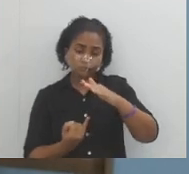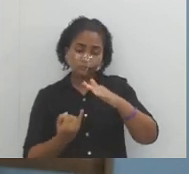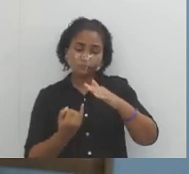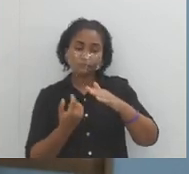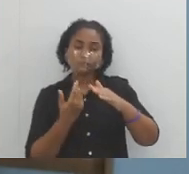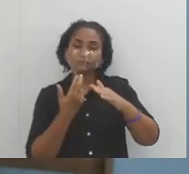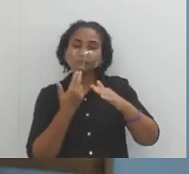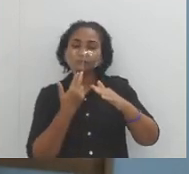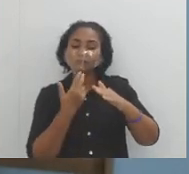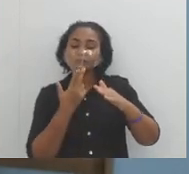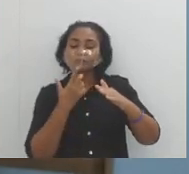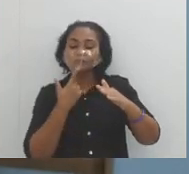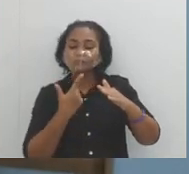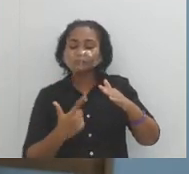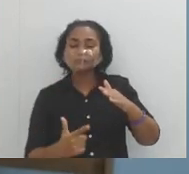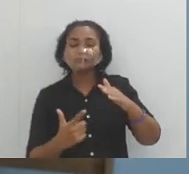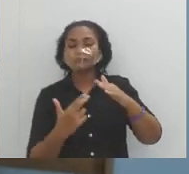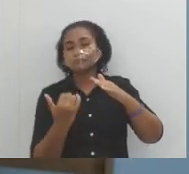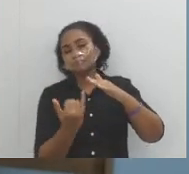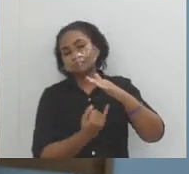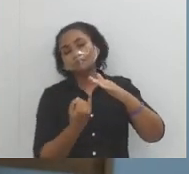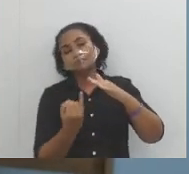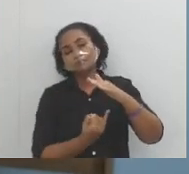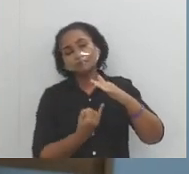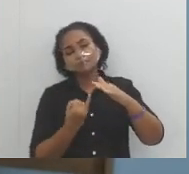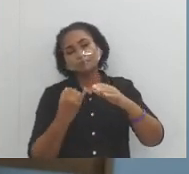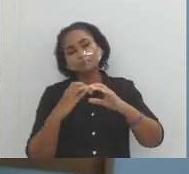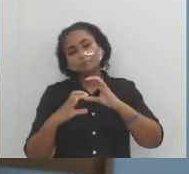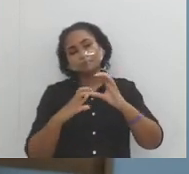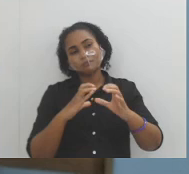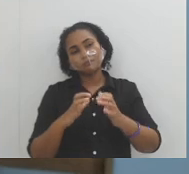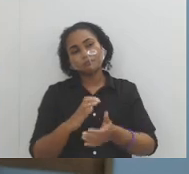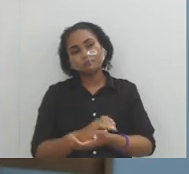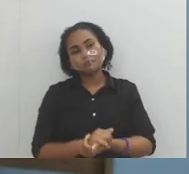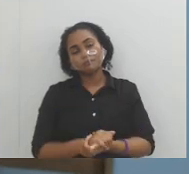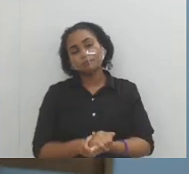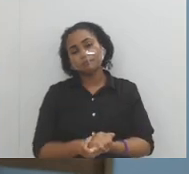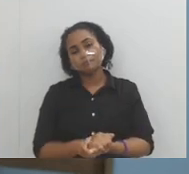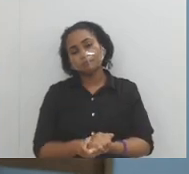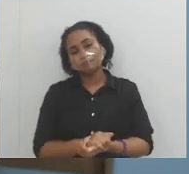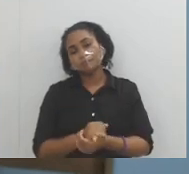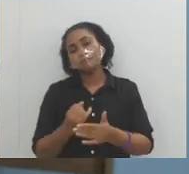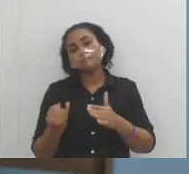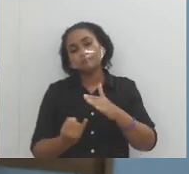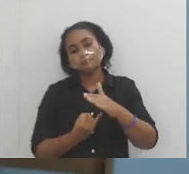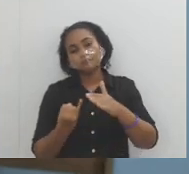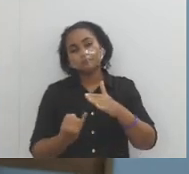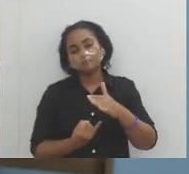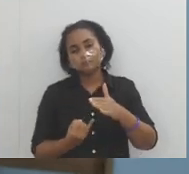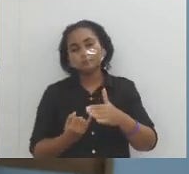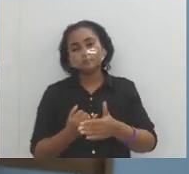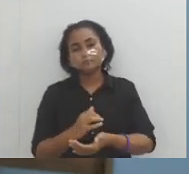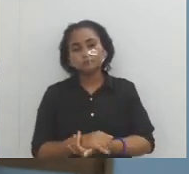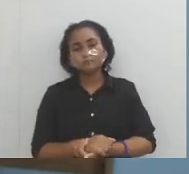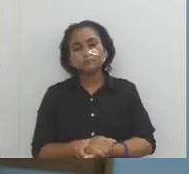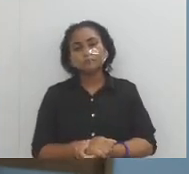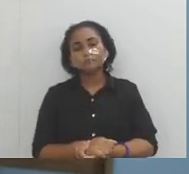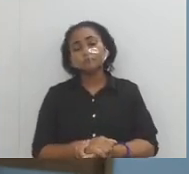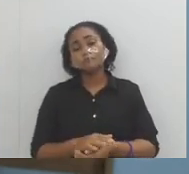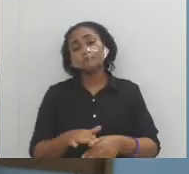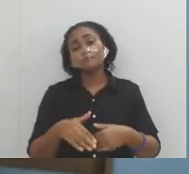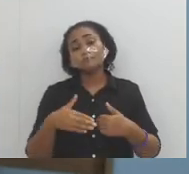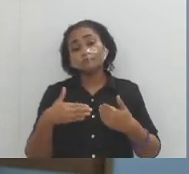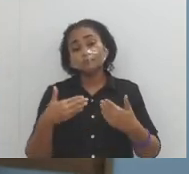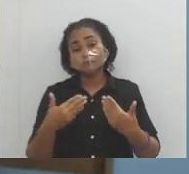fala coloquial, a nossa comunicação, ela é no registro informal da língua, na maioria das vezes.